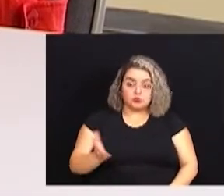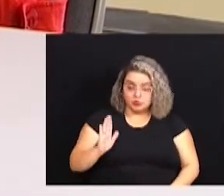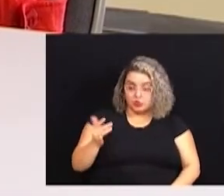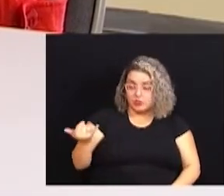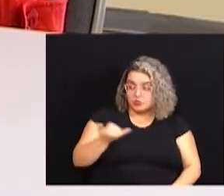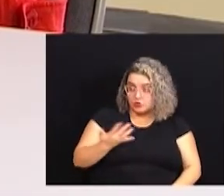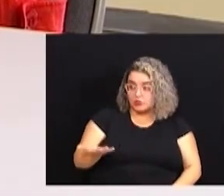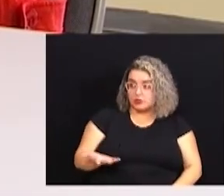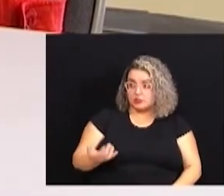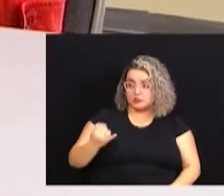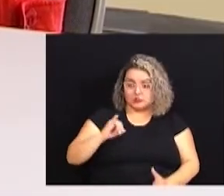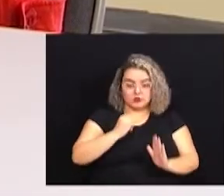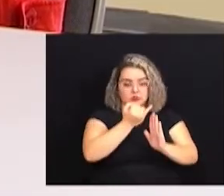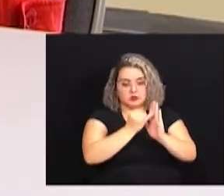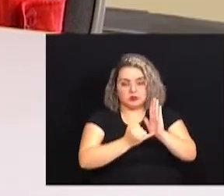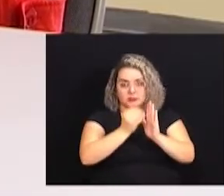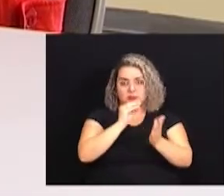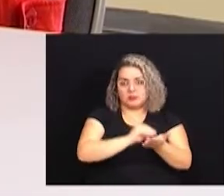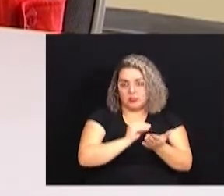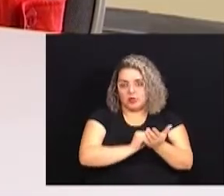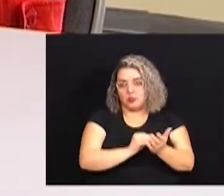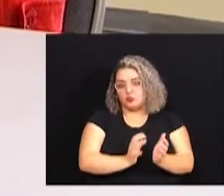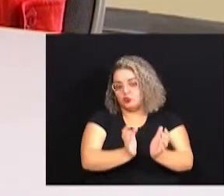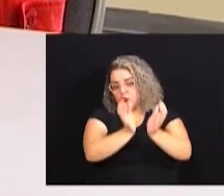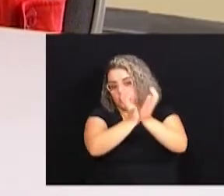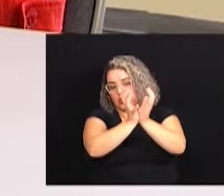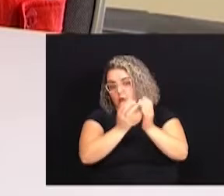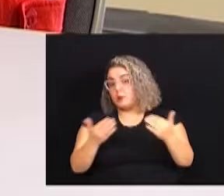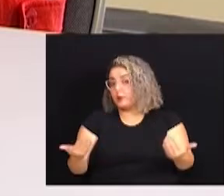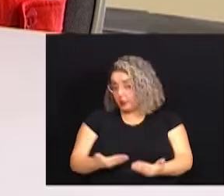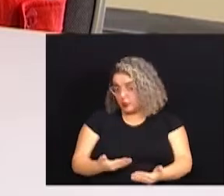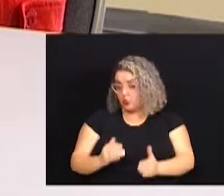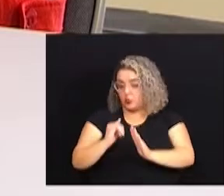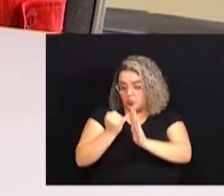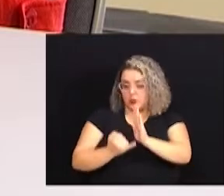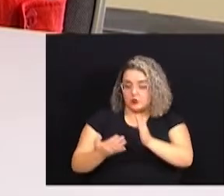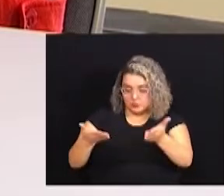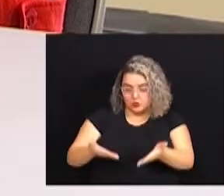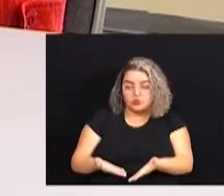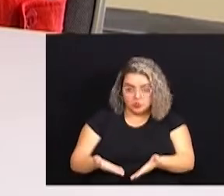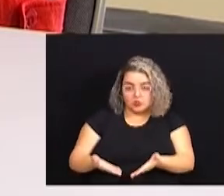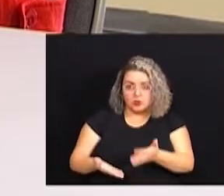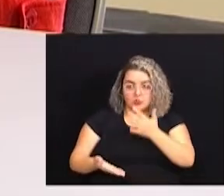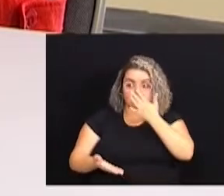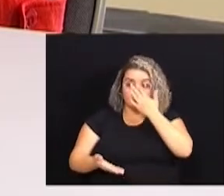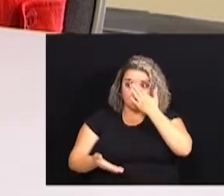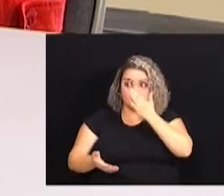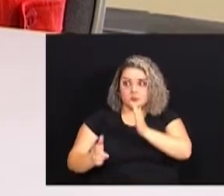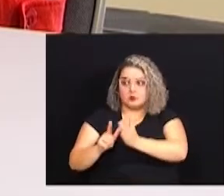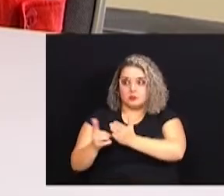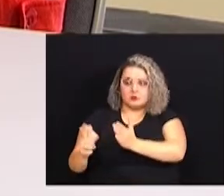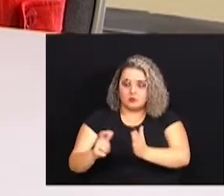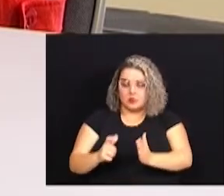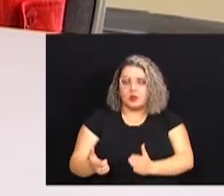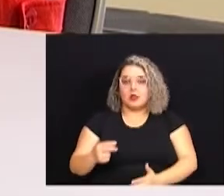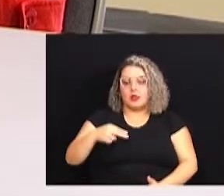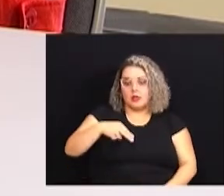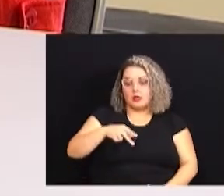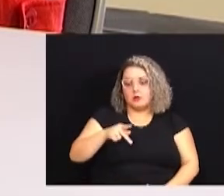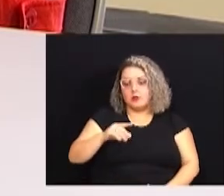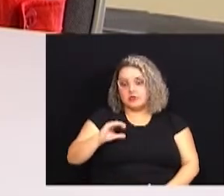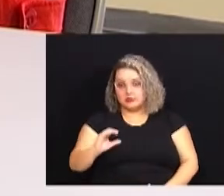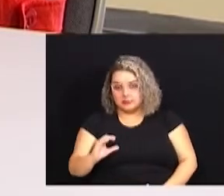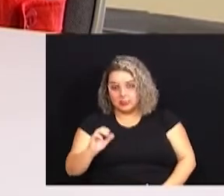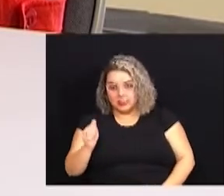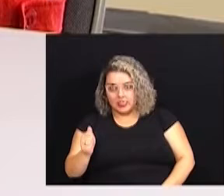disse. Se você pegar a inflação da última Copa para agora, se você pegar usar, por exemplo, o IPCA,